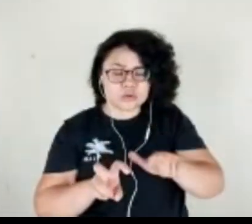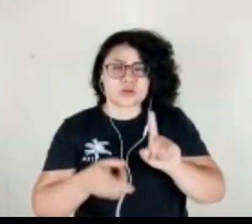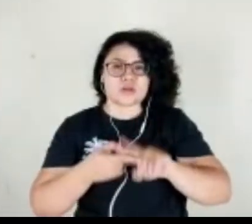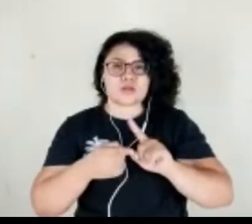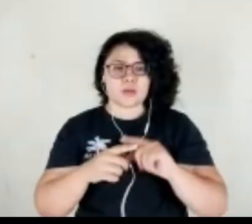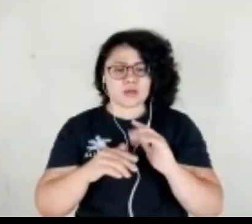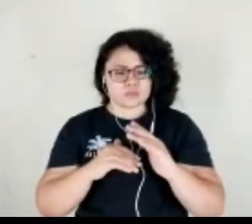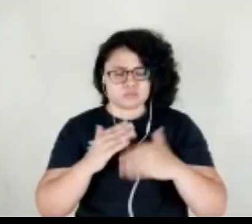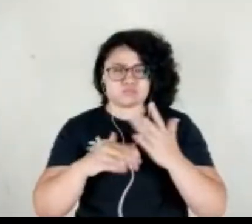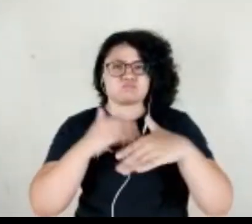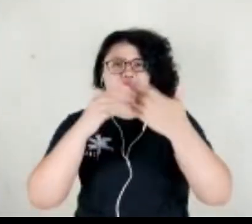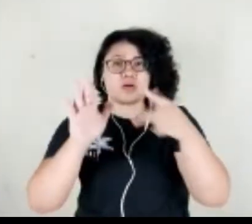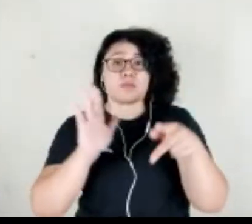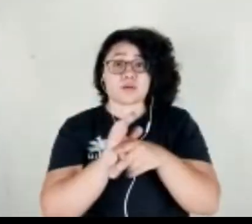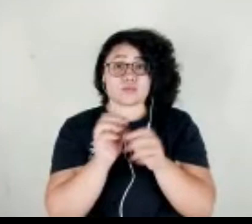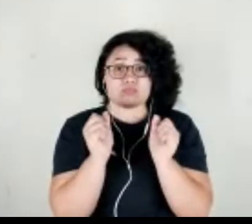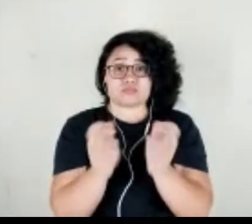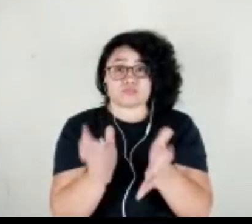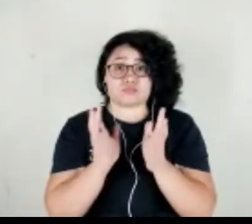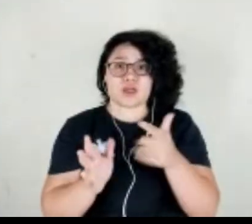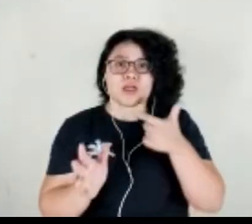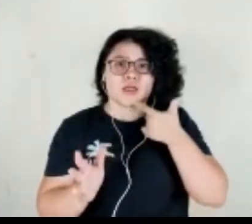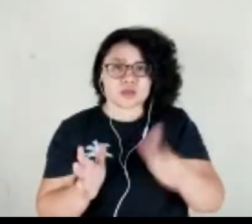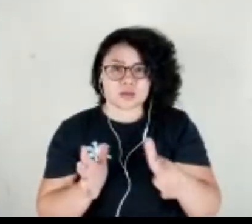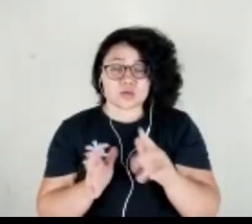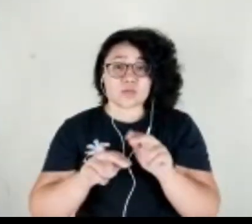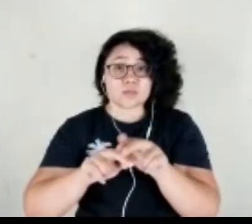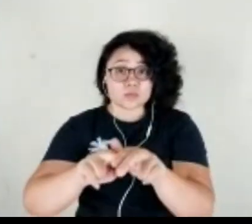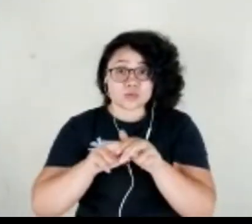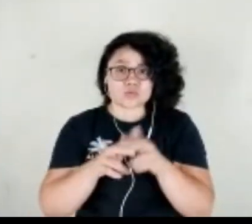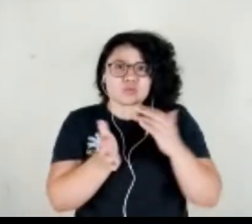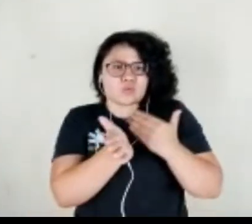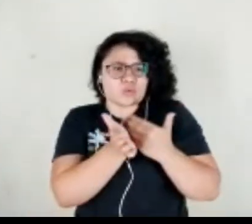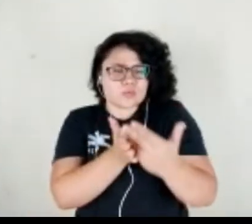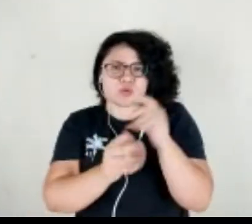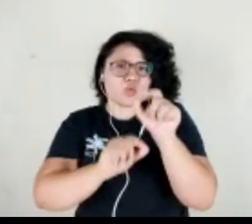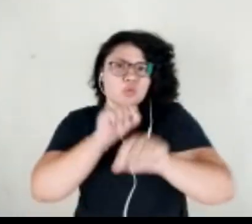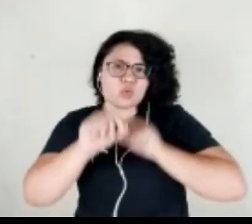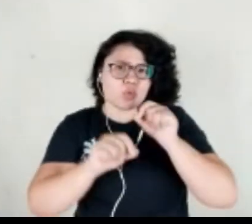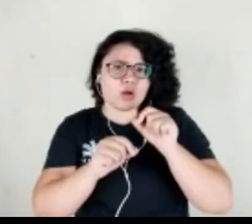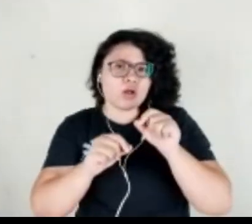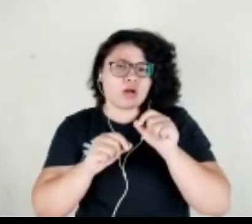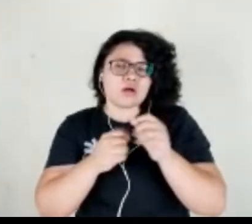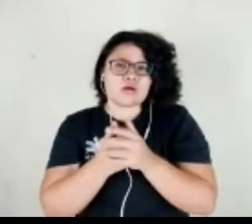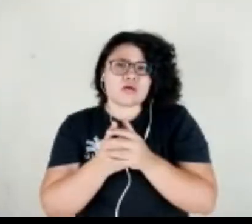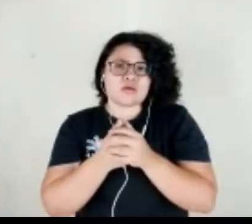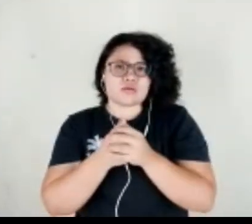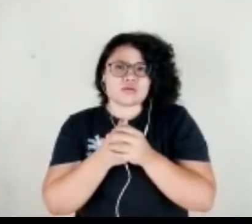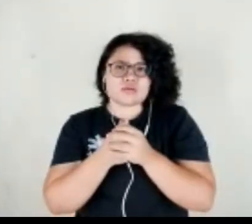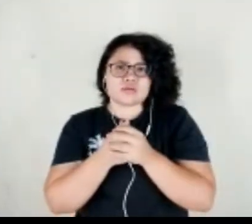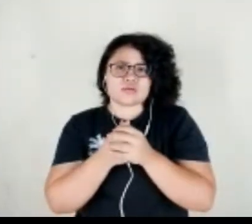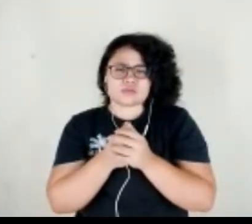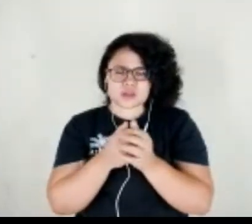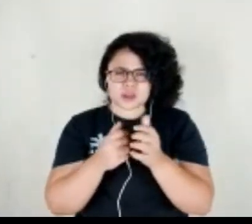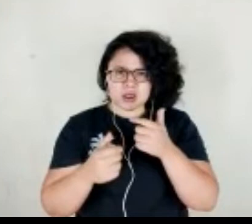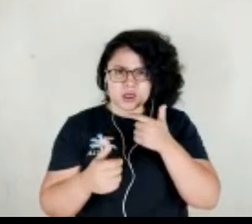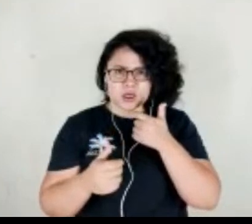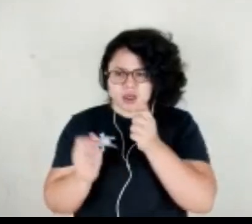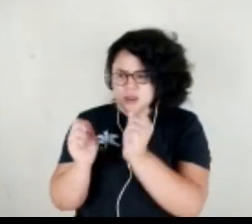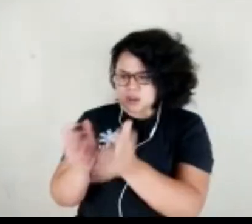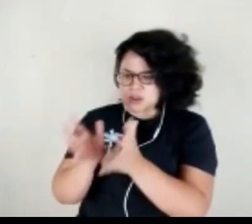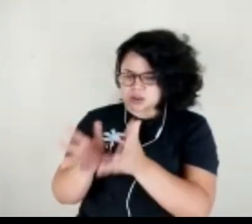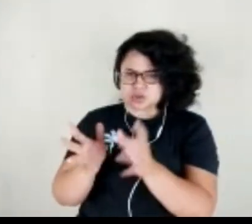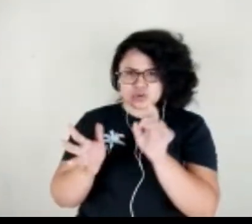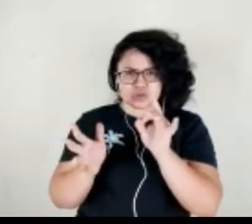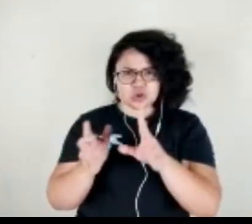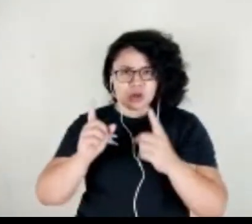consegue se desenvolver como língua. Então, a partir daí, a gente já desconstrói um paradigma, né, de que a Libras